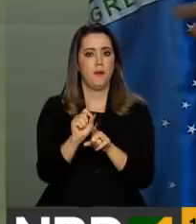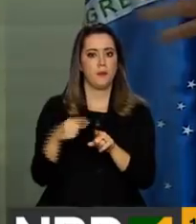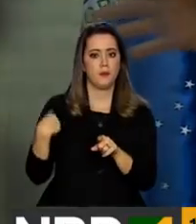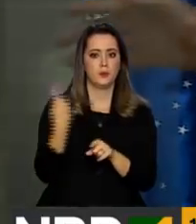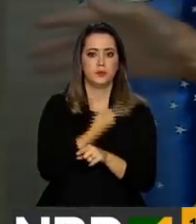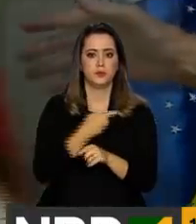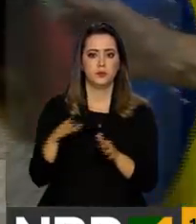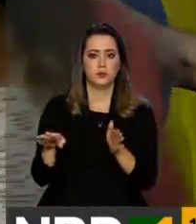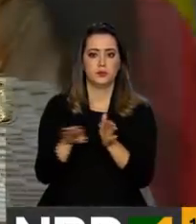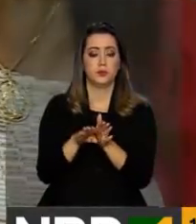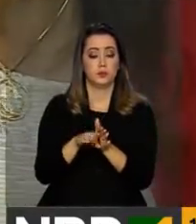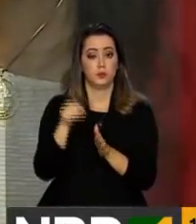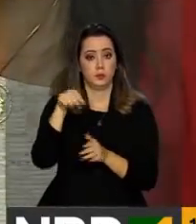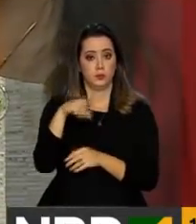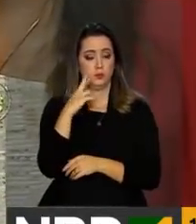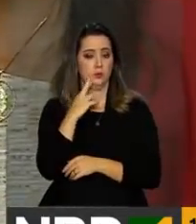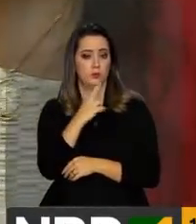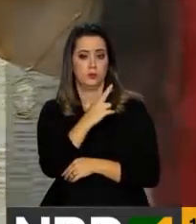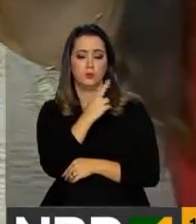preocupados,